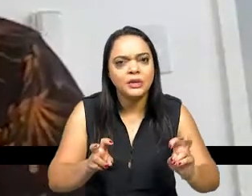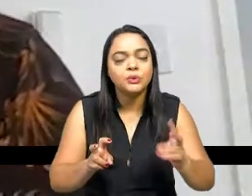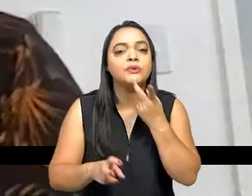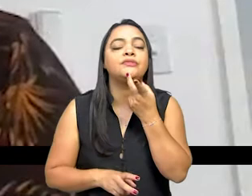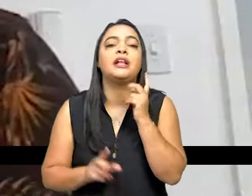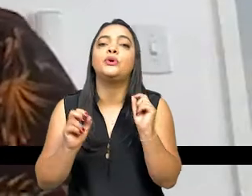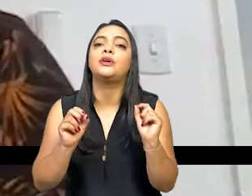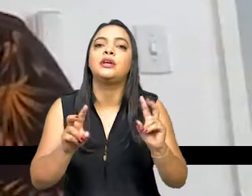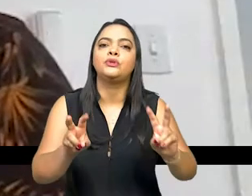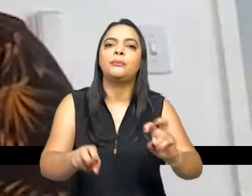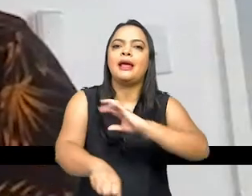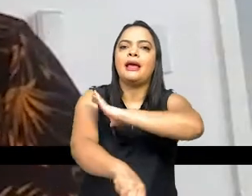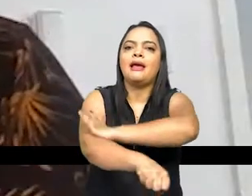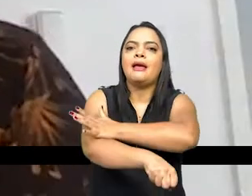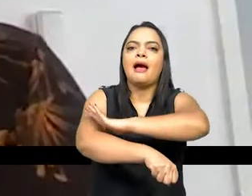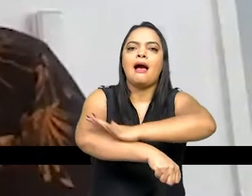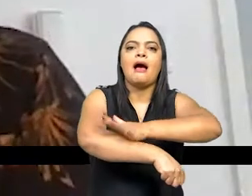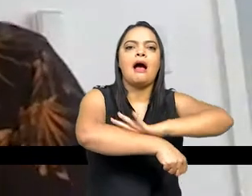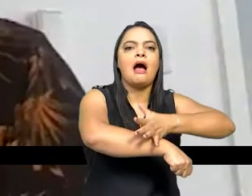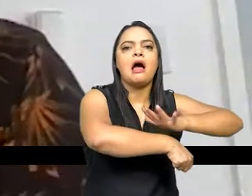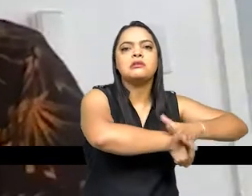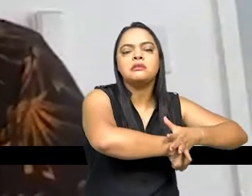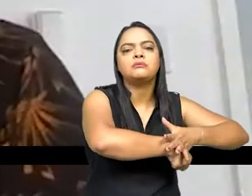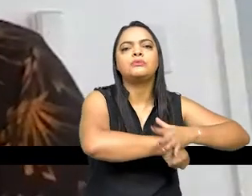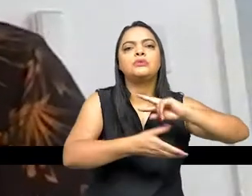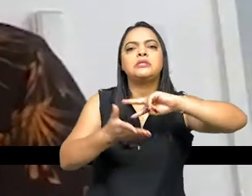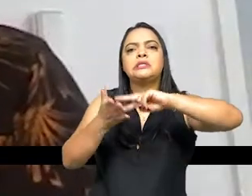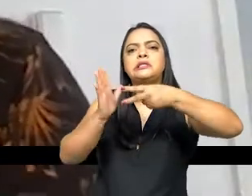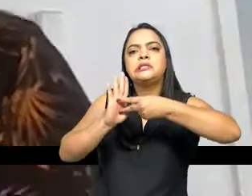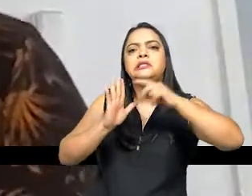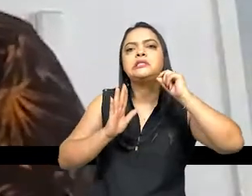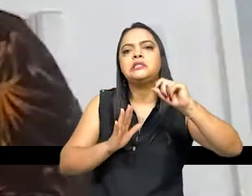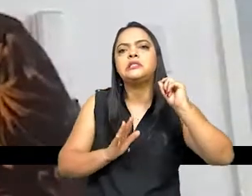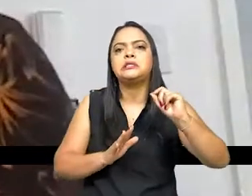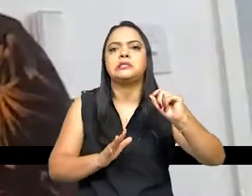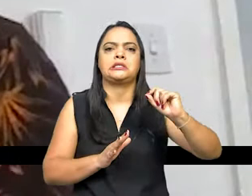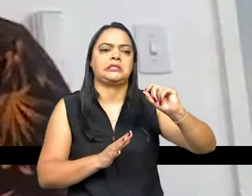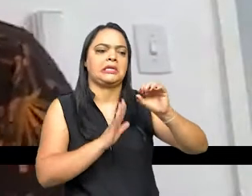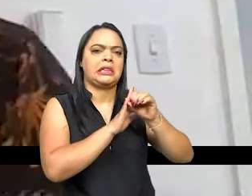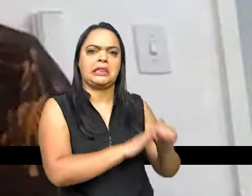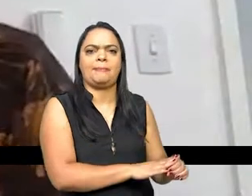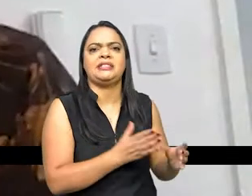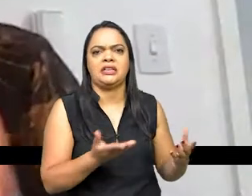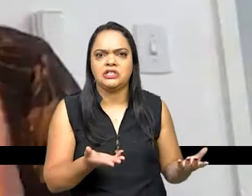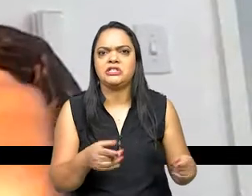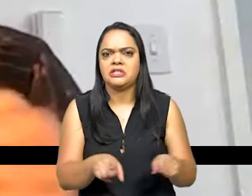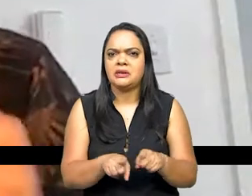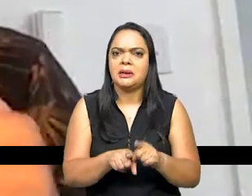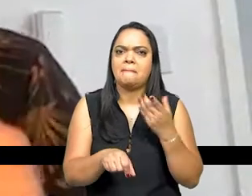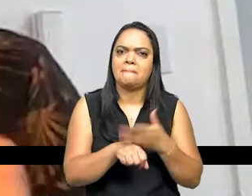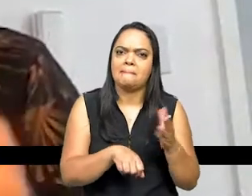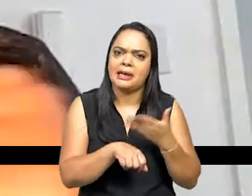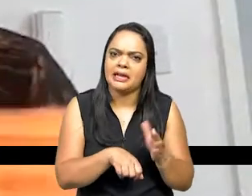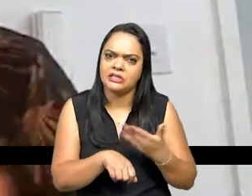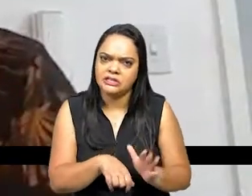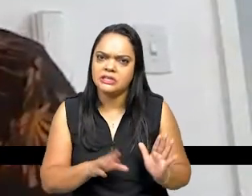está falando de racismo. A gente está falando dos significados depreciativos e das práticas prejudiciais. Isso a gente tem